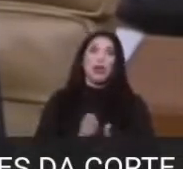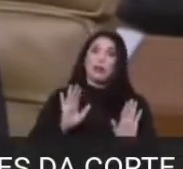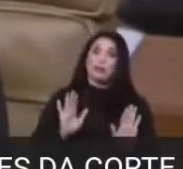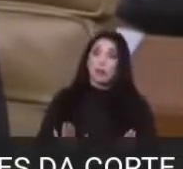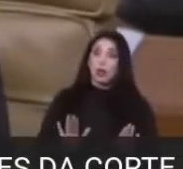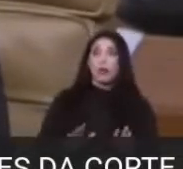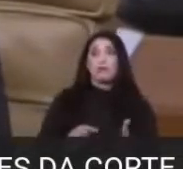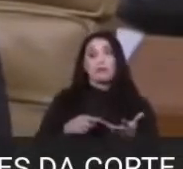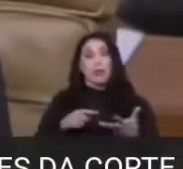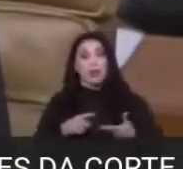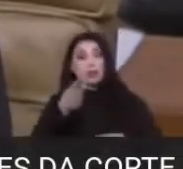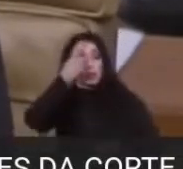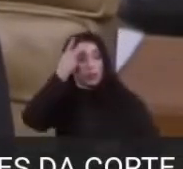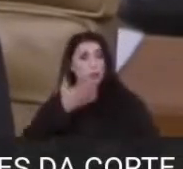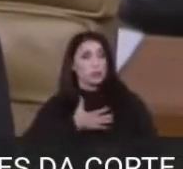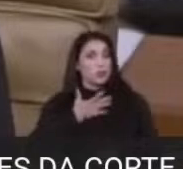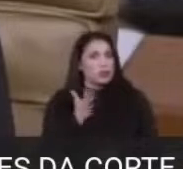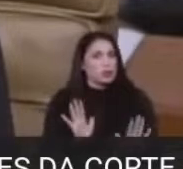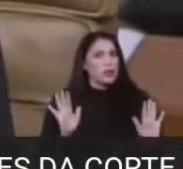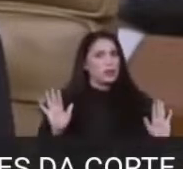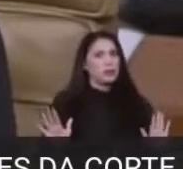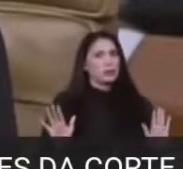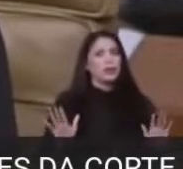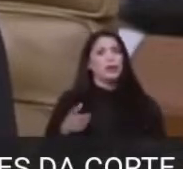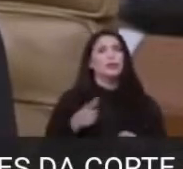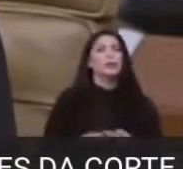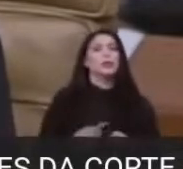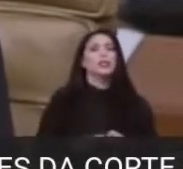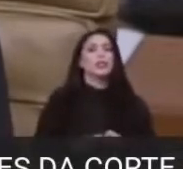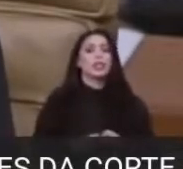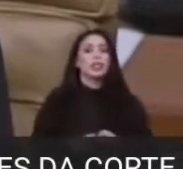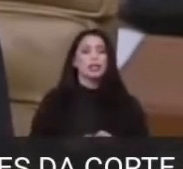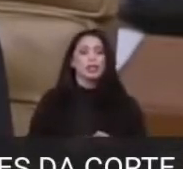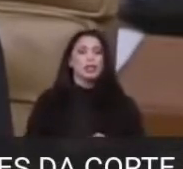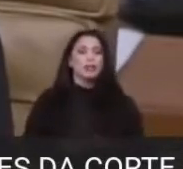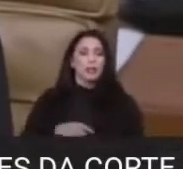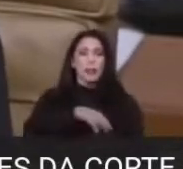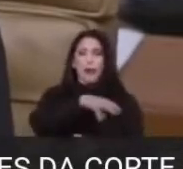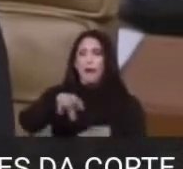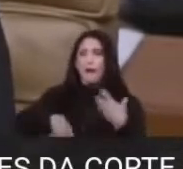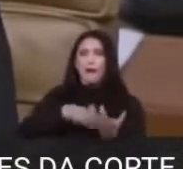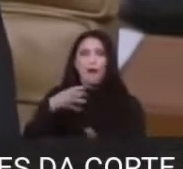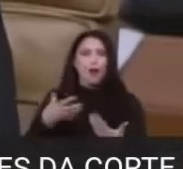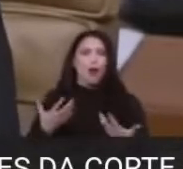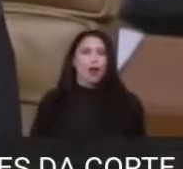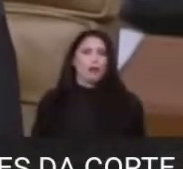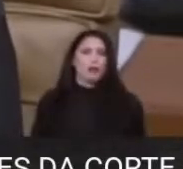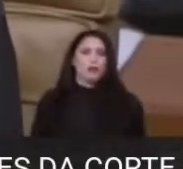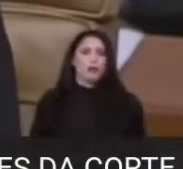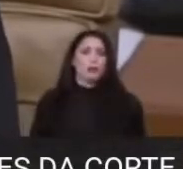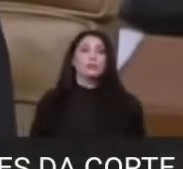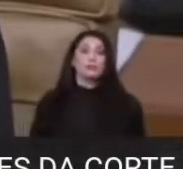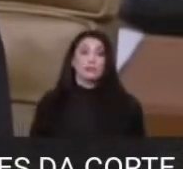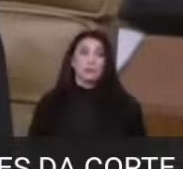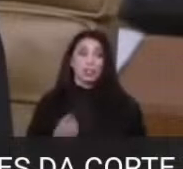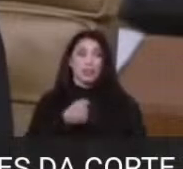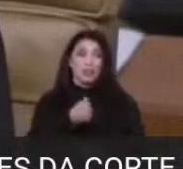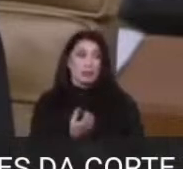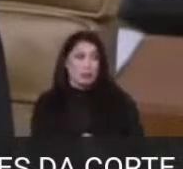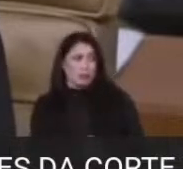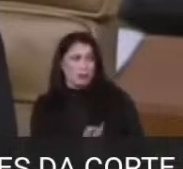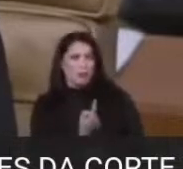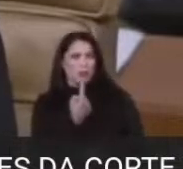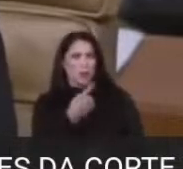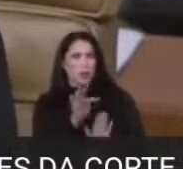desagradou muitos atores que sobrevivem em meio ao caos. Nesse sentido, causa